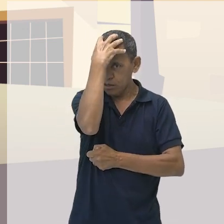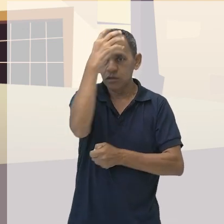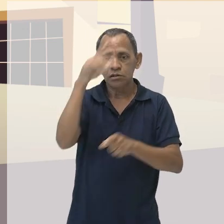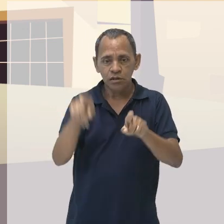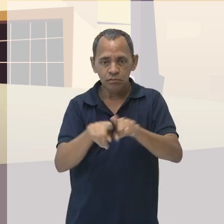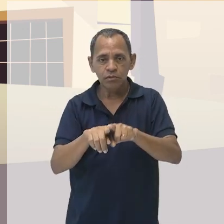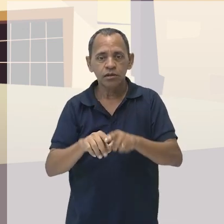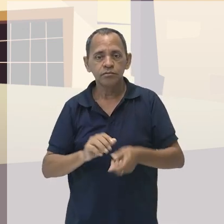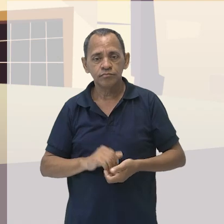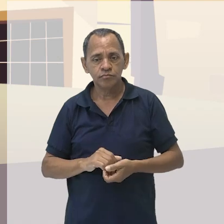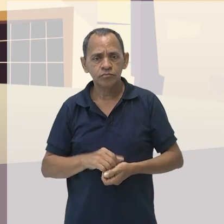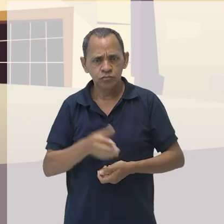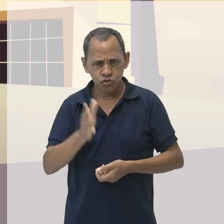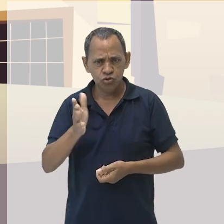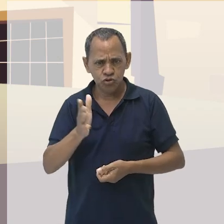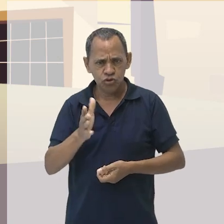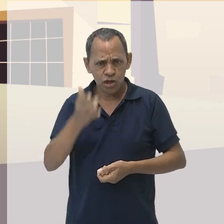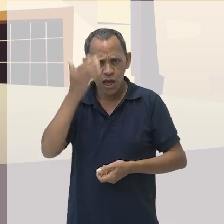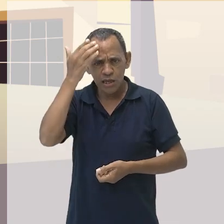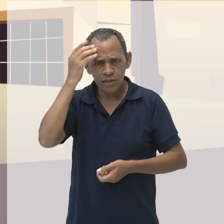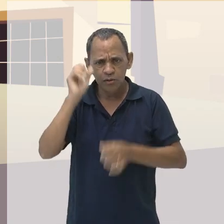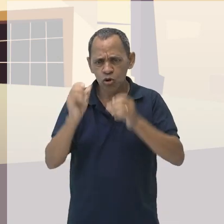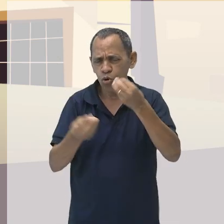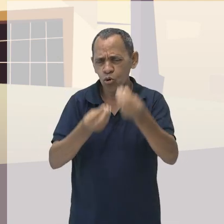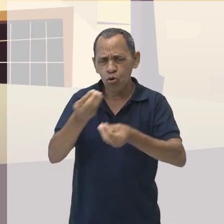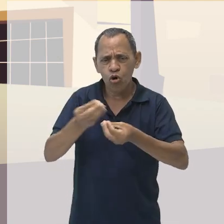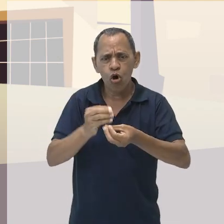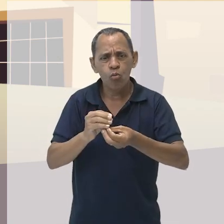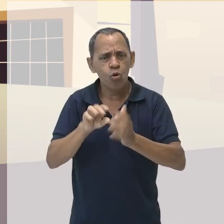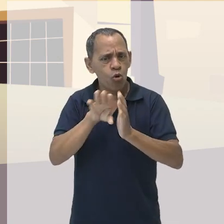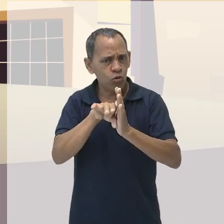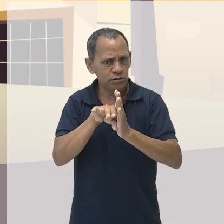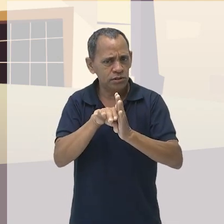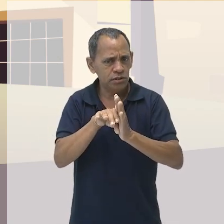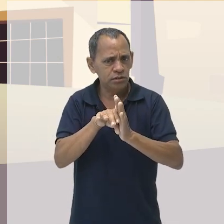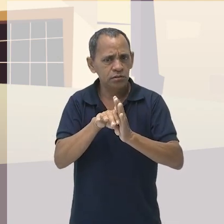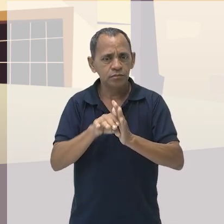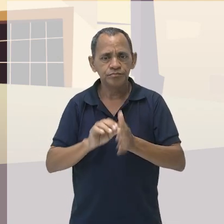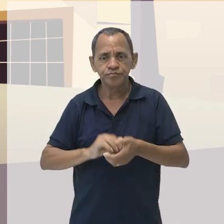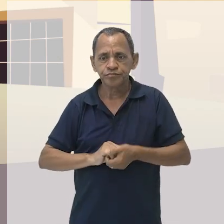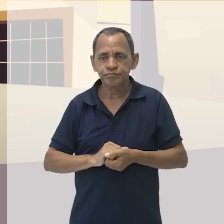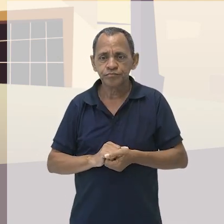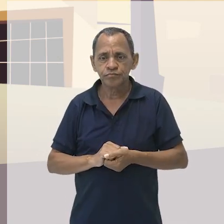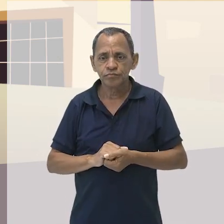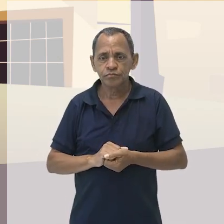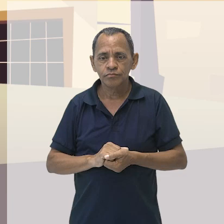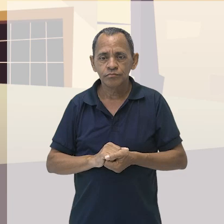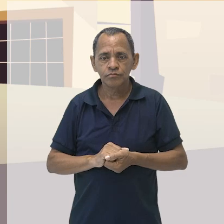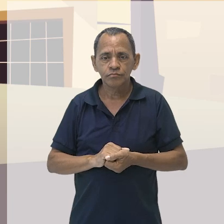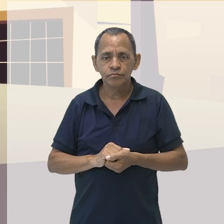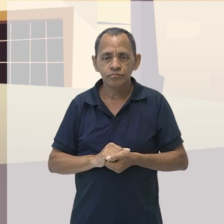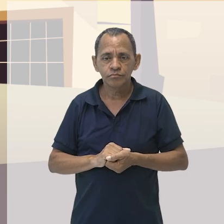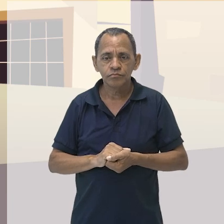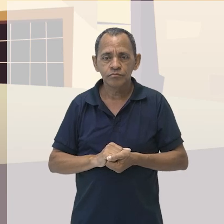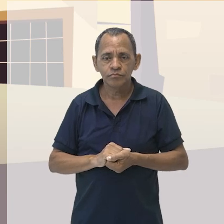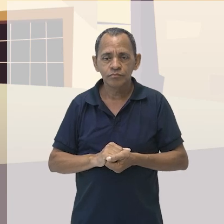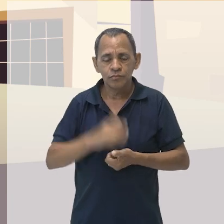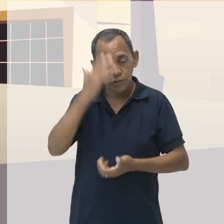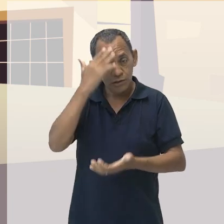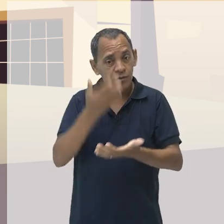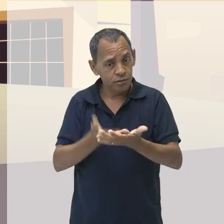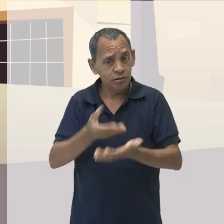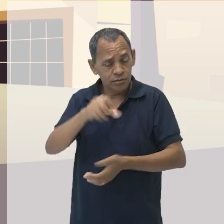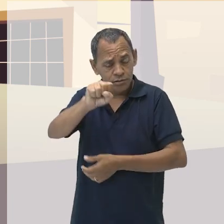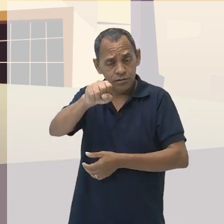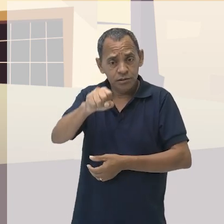Já dá para a gente saber mais a definição, mais ou menos, do que seria a luta? Acredito que sim.